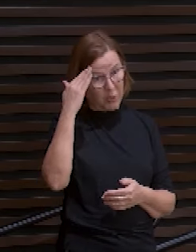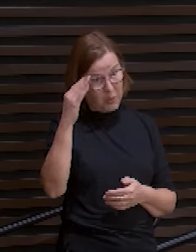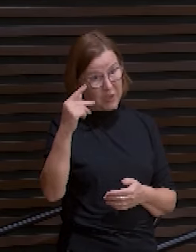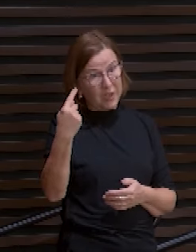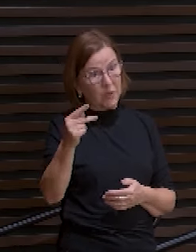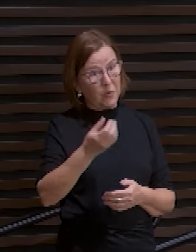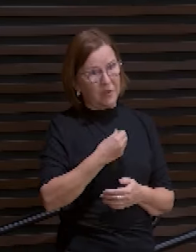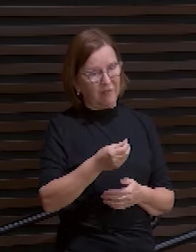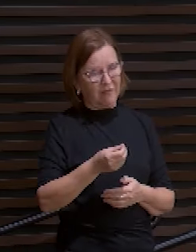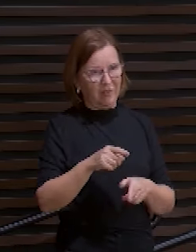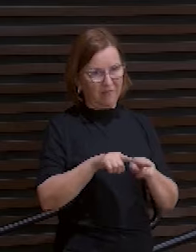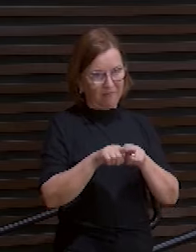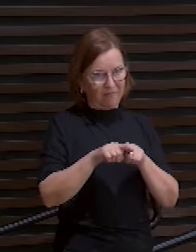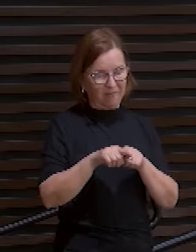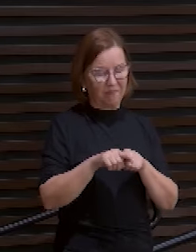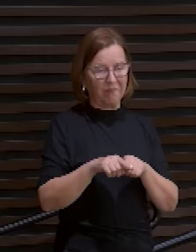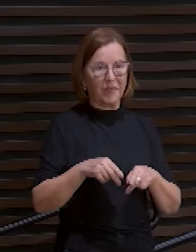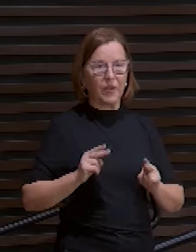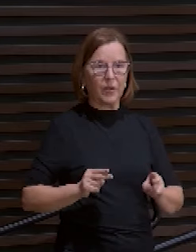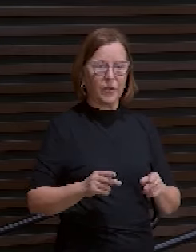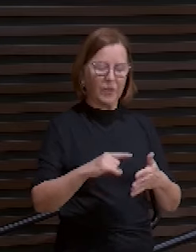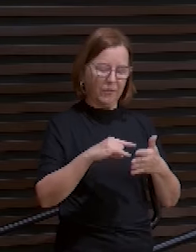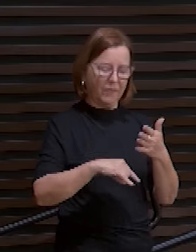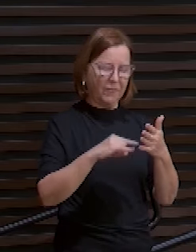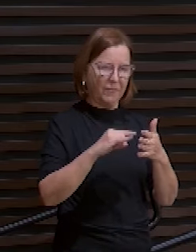irmão continuando o